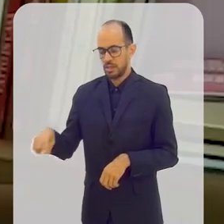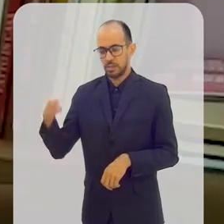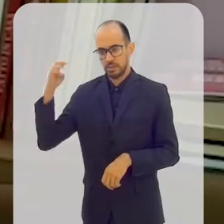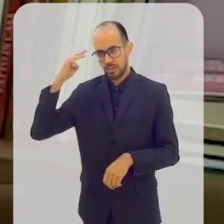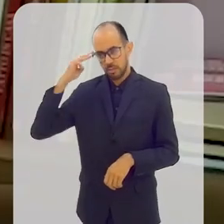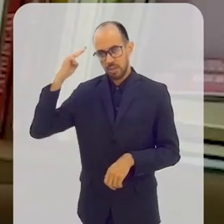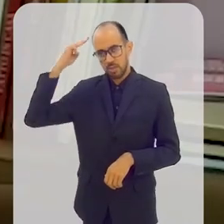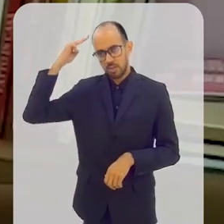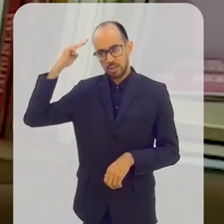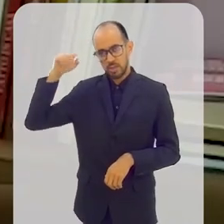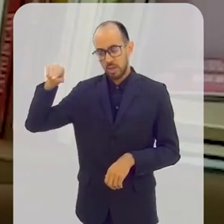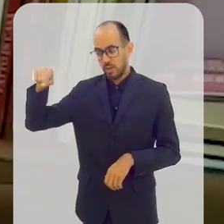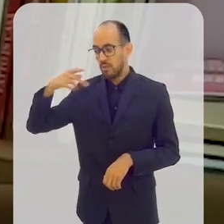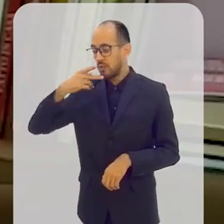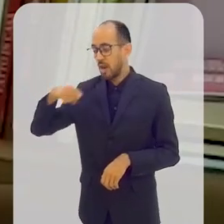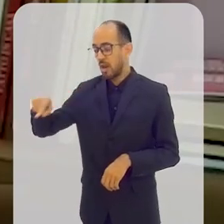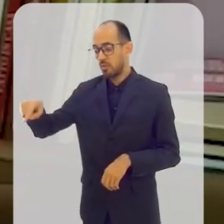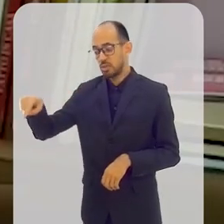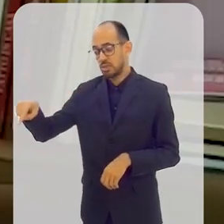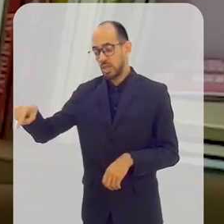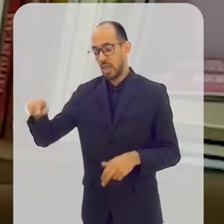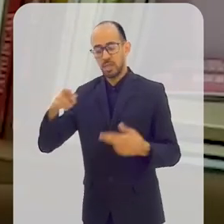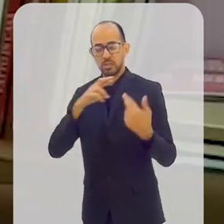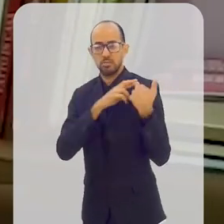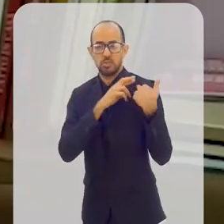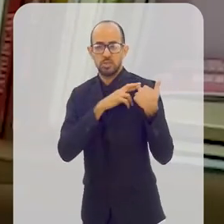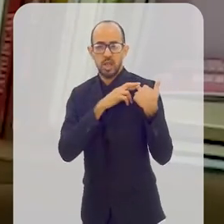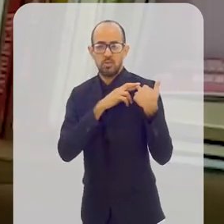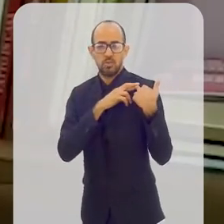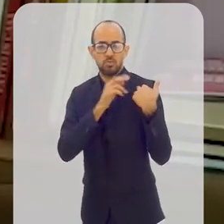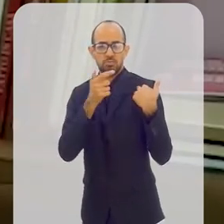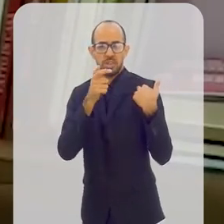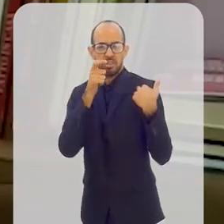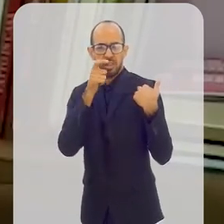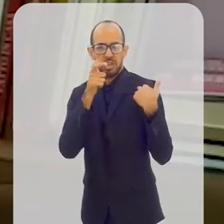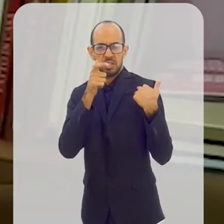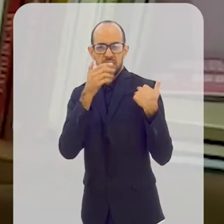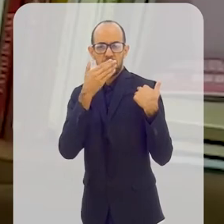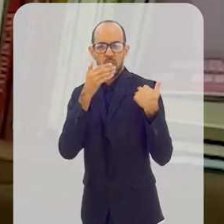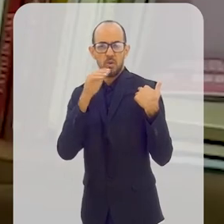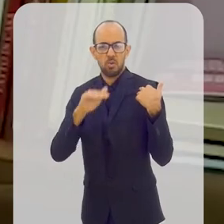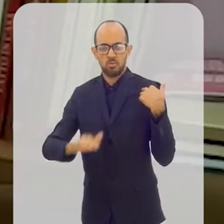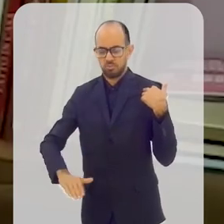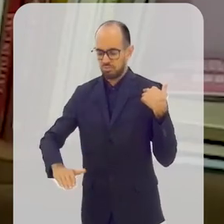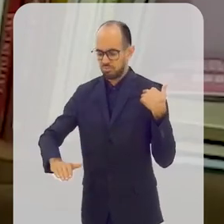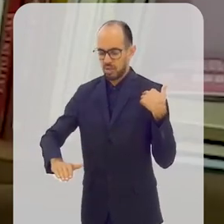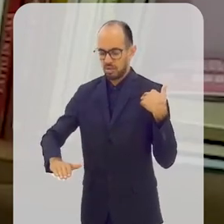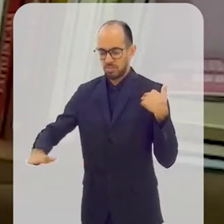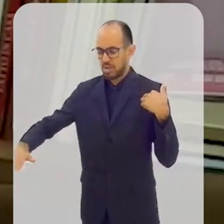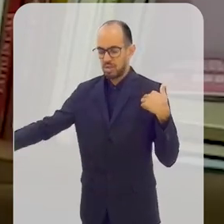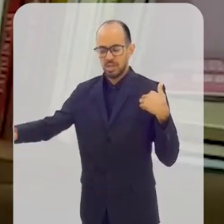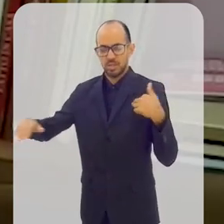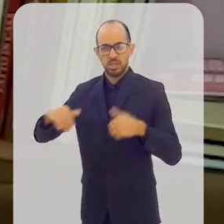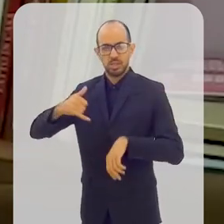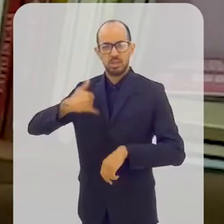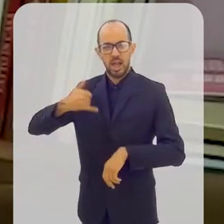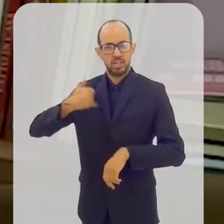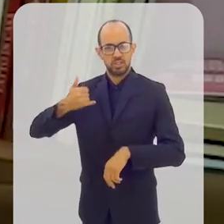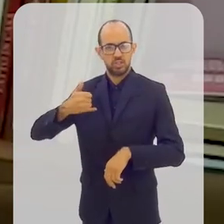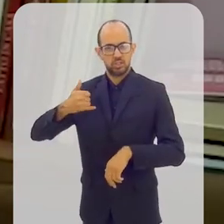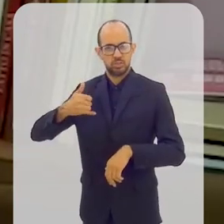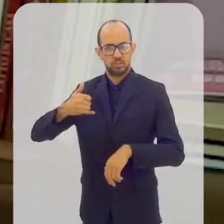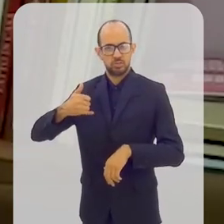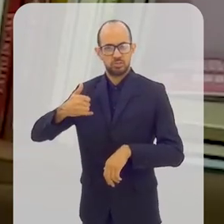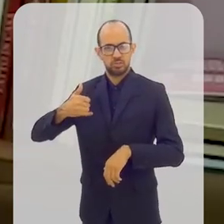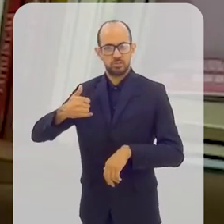Você está dando, você já é uma pessoa responsável. Não interessa o tamanho dele, não precisa dizer que ele é um adulto. Não é um adulto, ele é uma criança. Mas